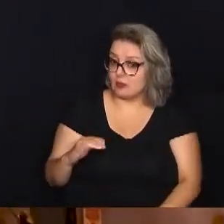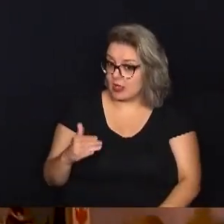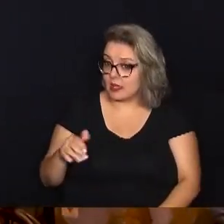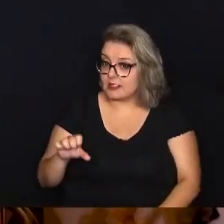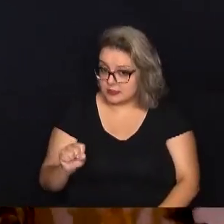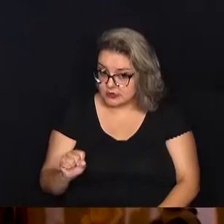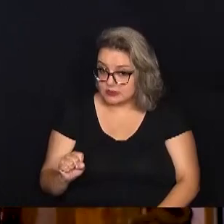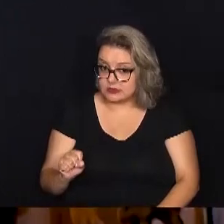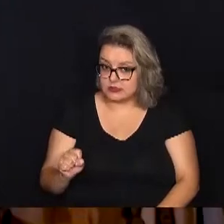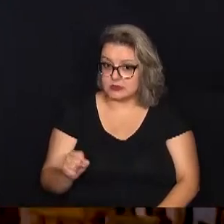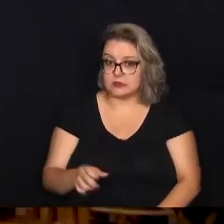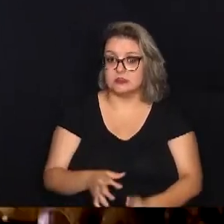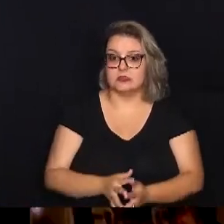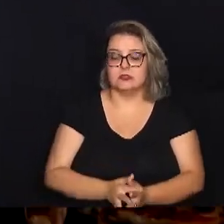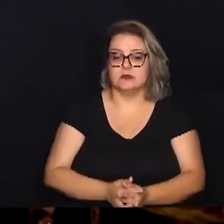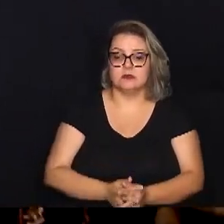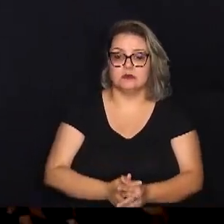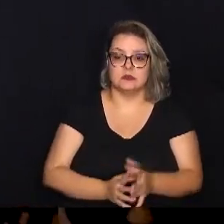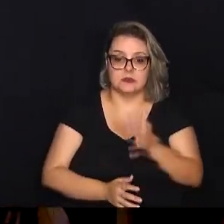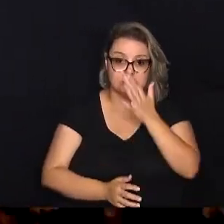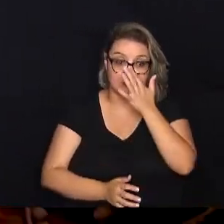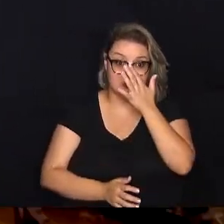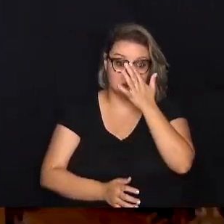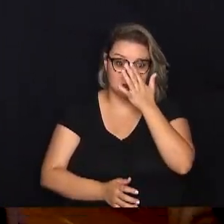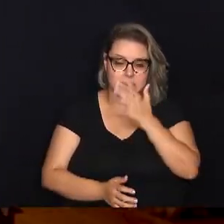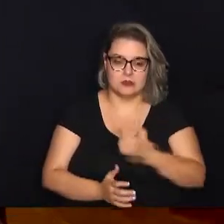grande de peças,